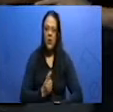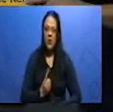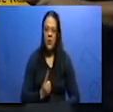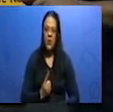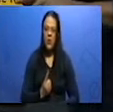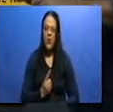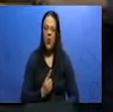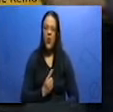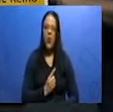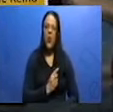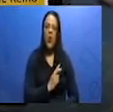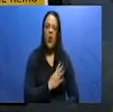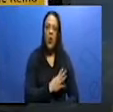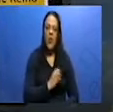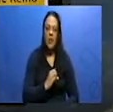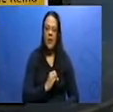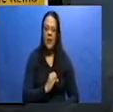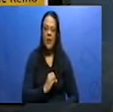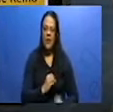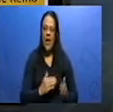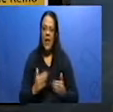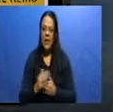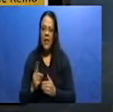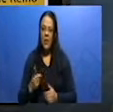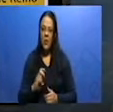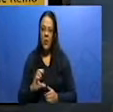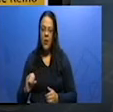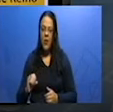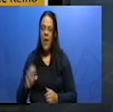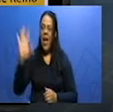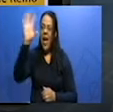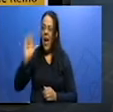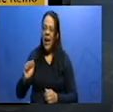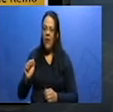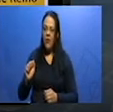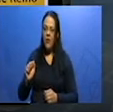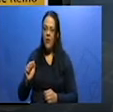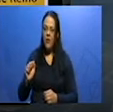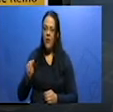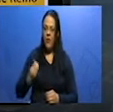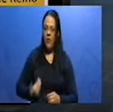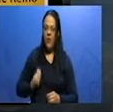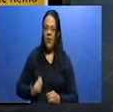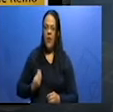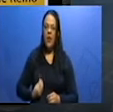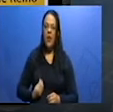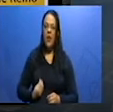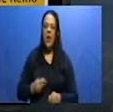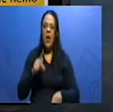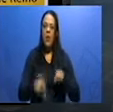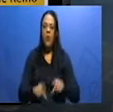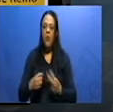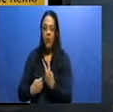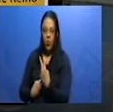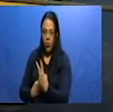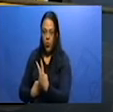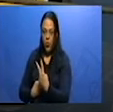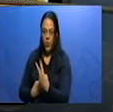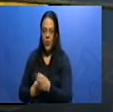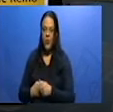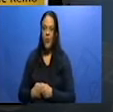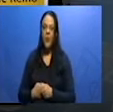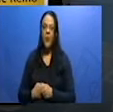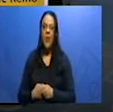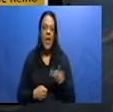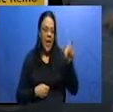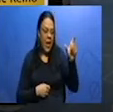povos. Antes dos portugueses descobrirem as terras brasileiras, nessa época, os portugueses já